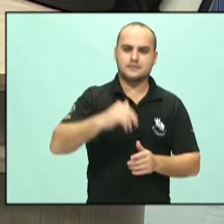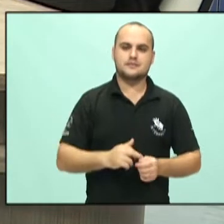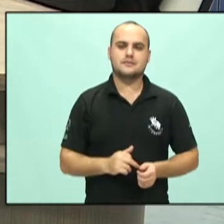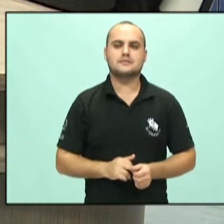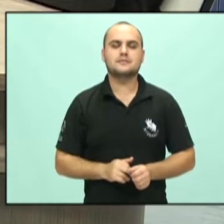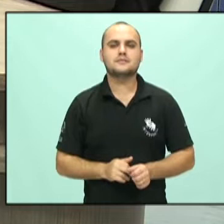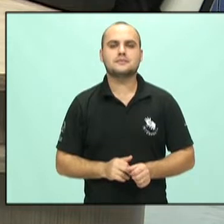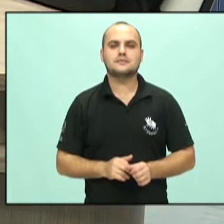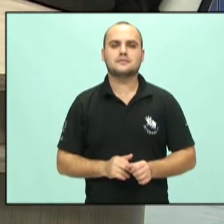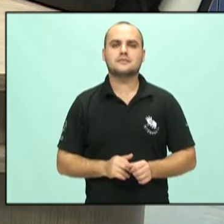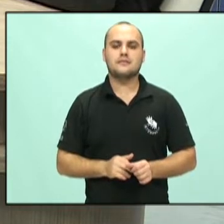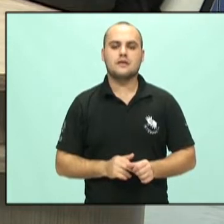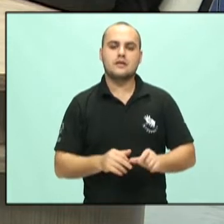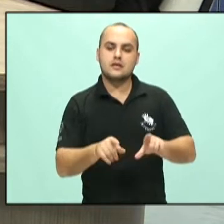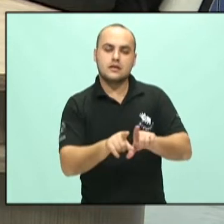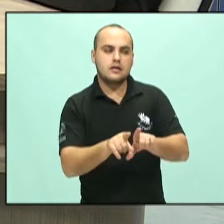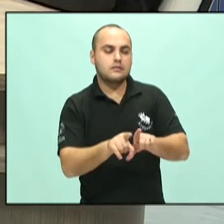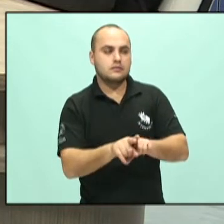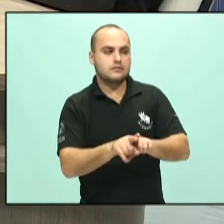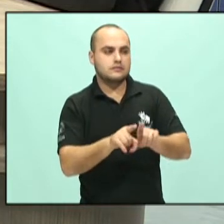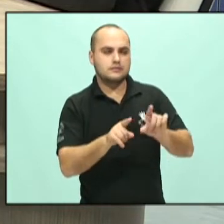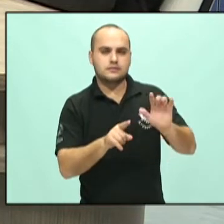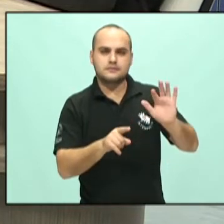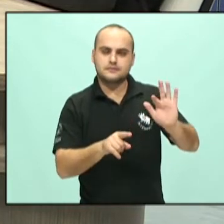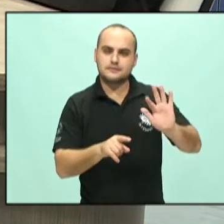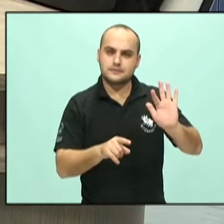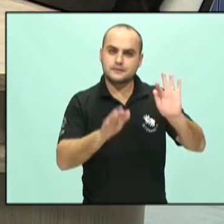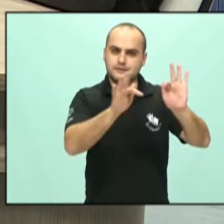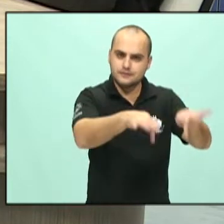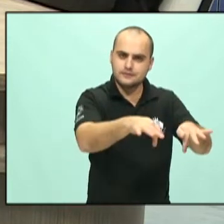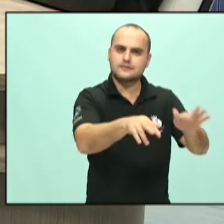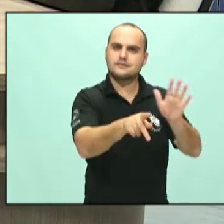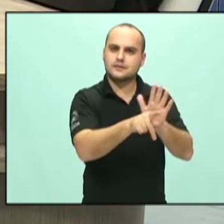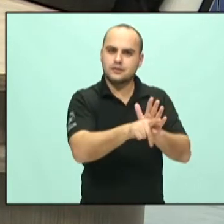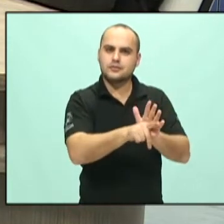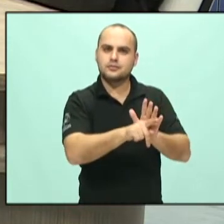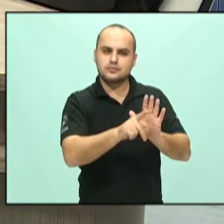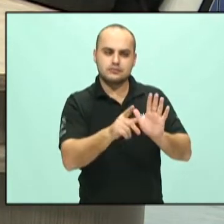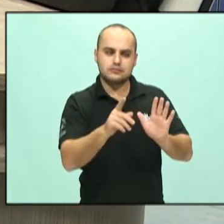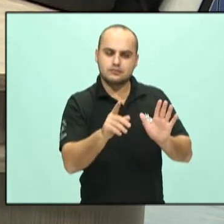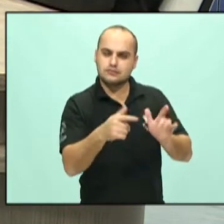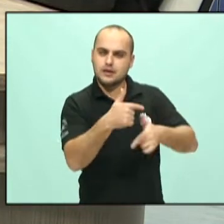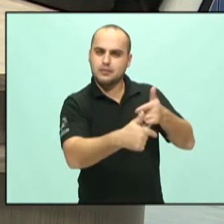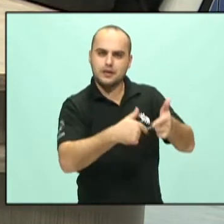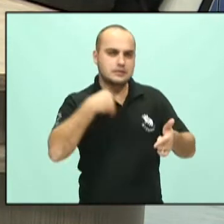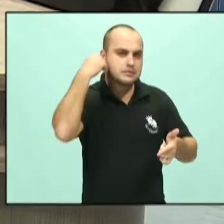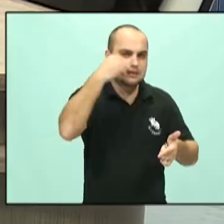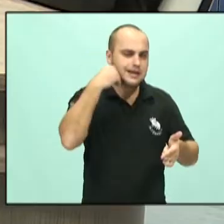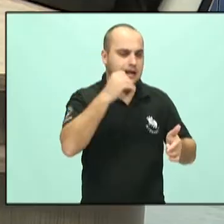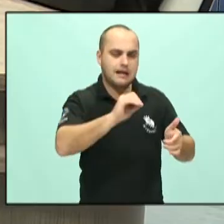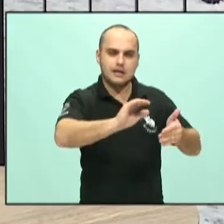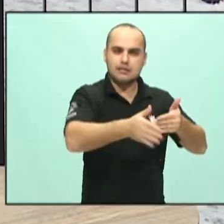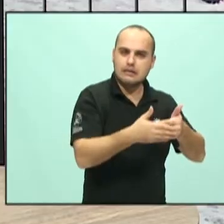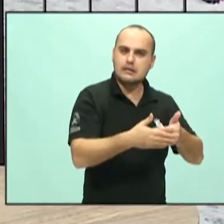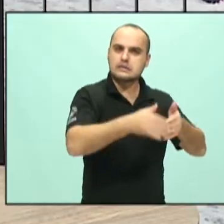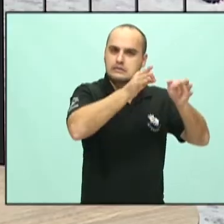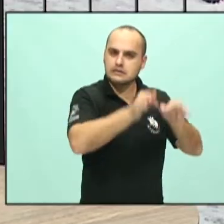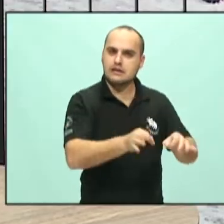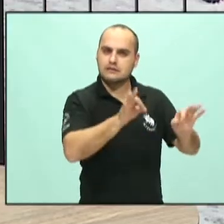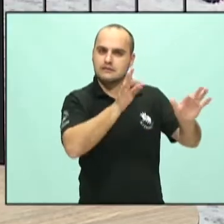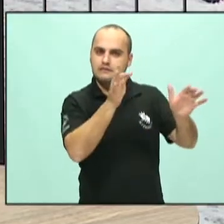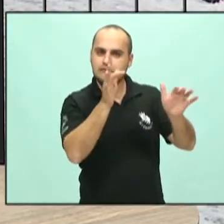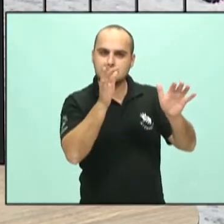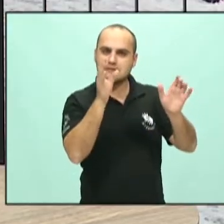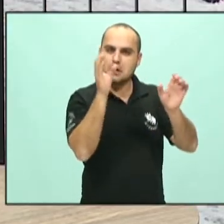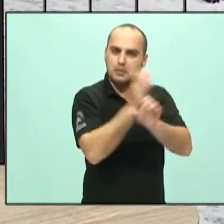pela finalização, né, pelo fechamento desse nosso ciclo, assim, participar e ter essa bagagem é de extrema importância, assim, até para a